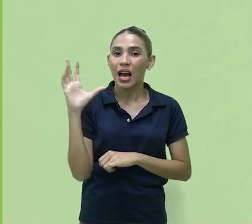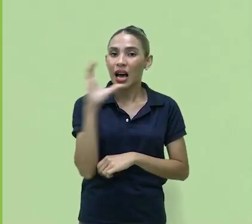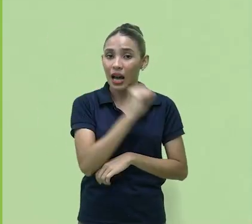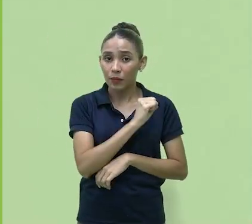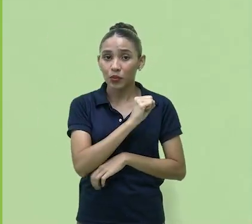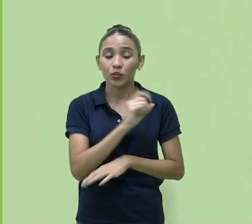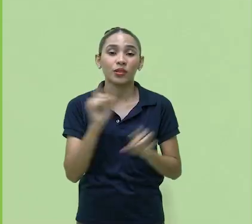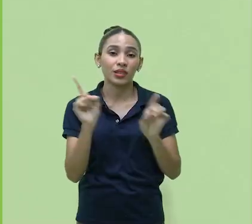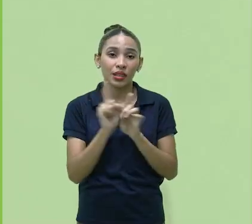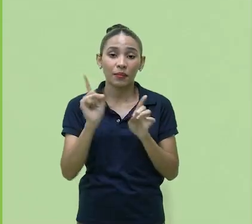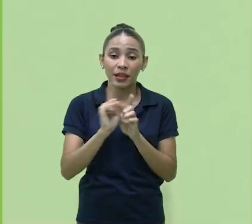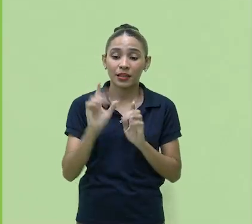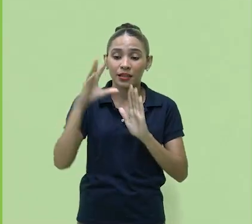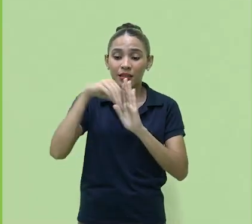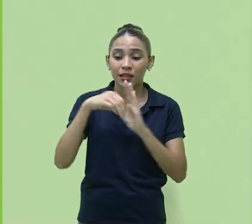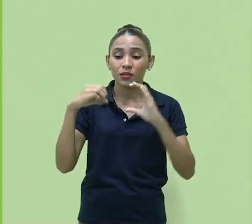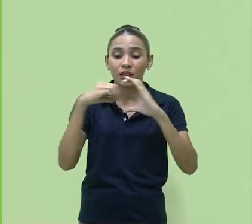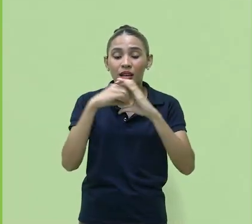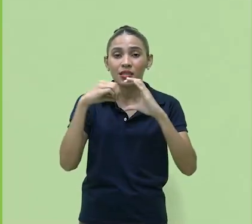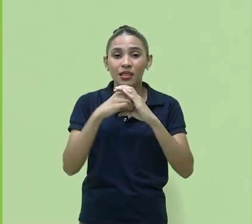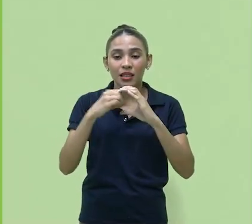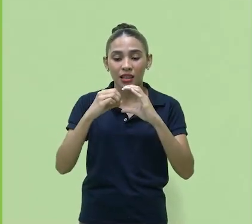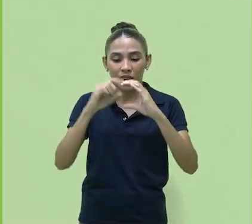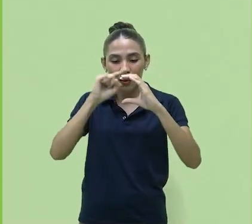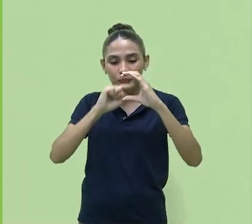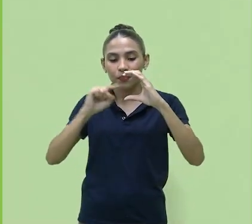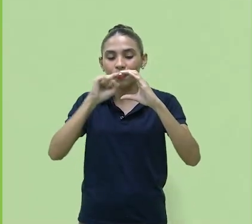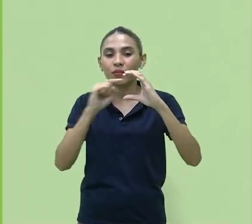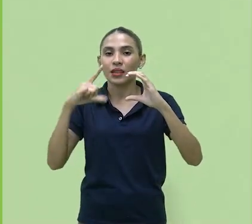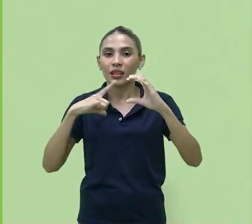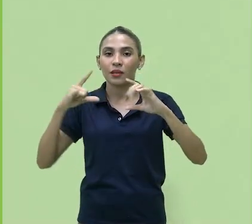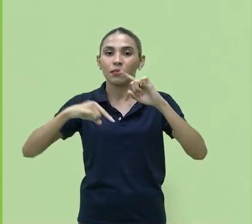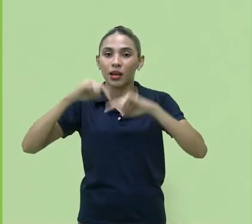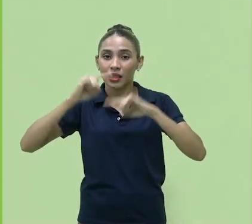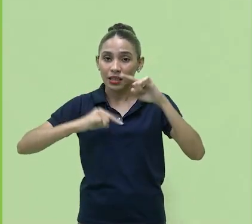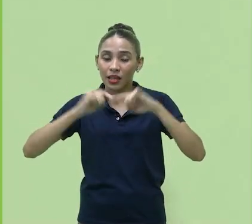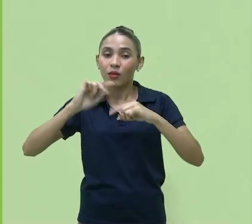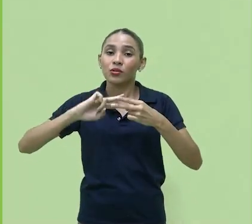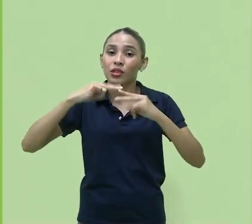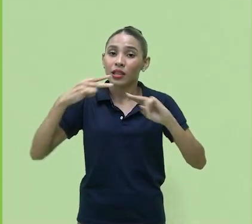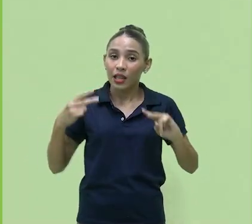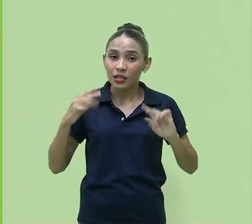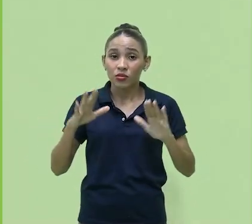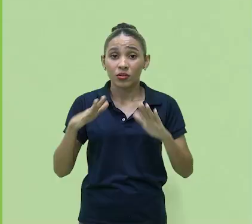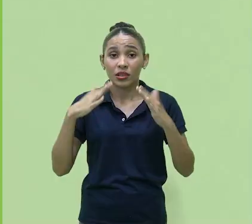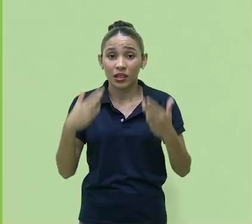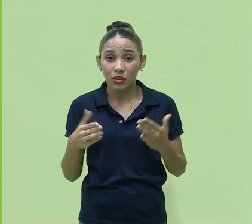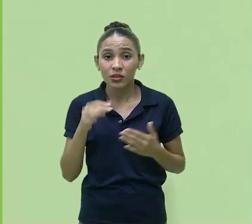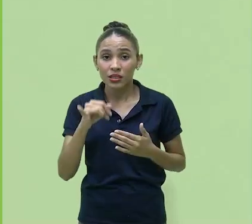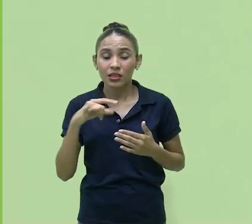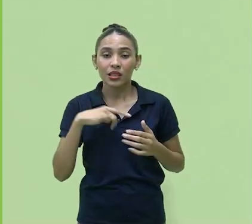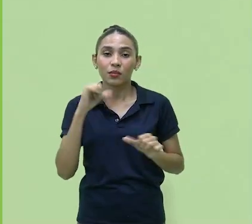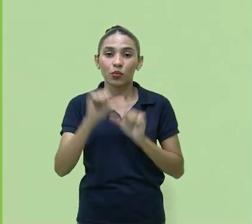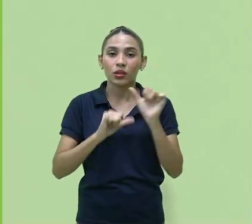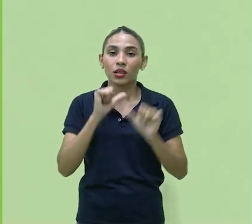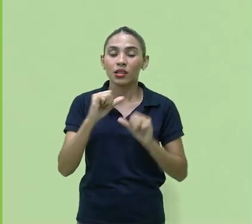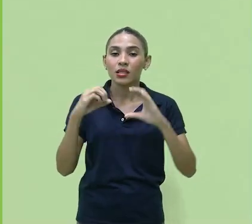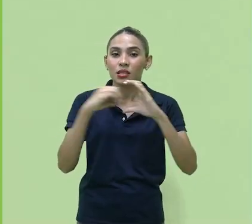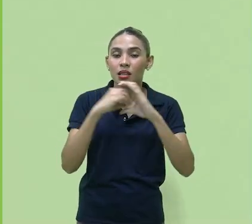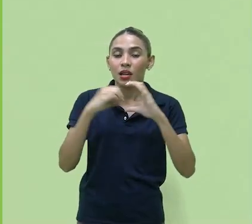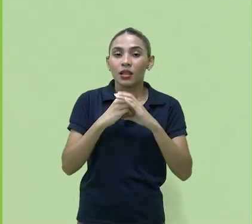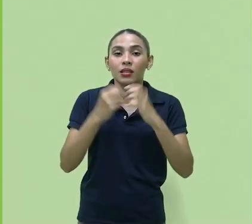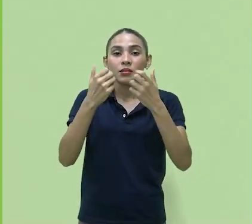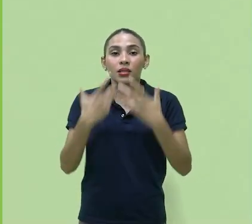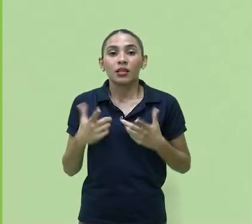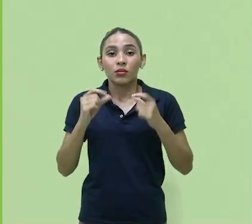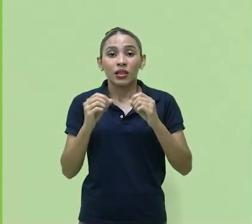não esqueça que dentro das células, no núcleo delas, possui o material genético. Então, quando faz a alteração de células, a gente está falando a